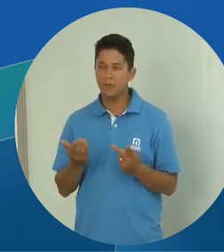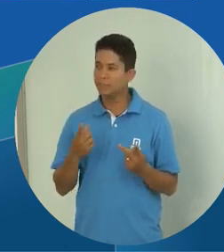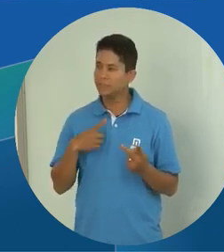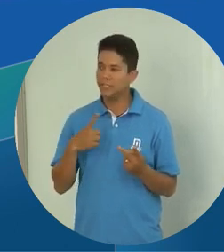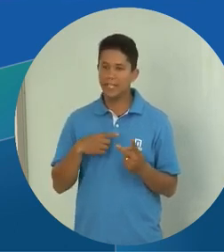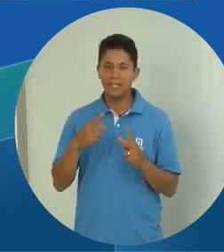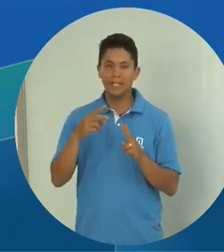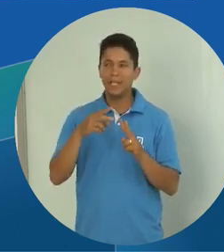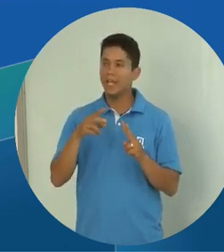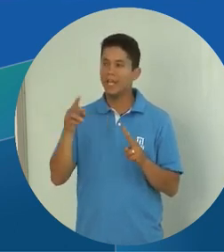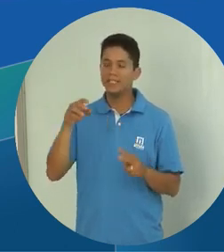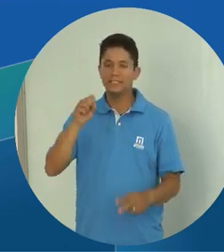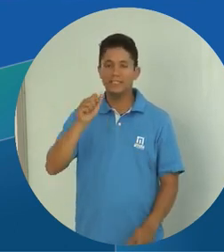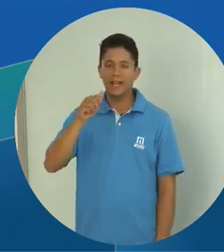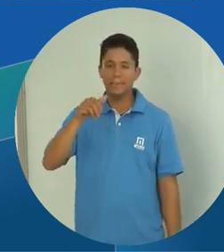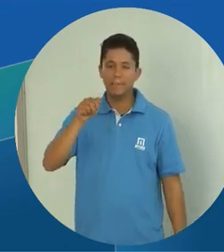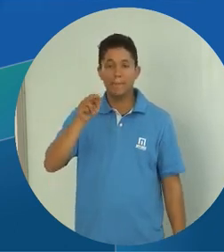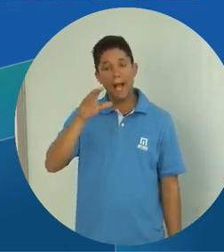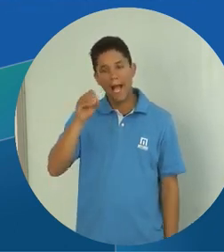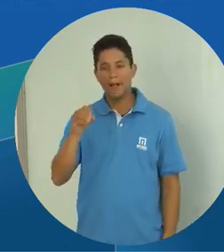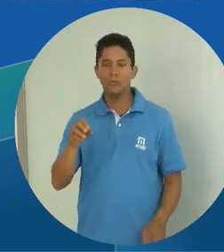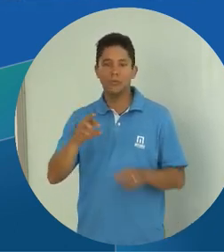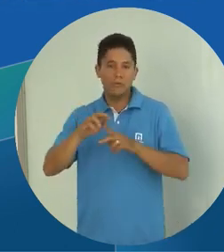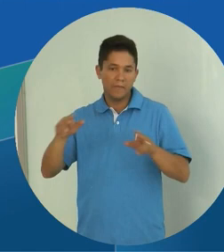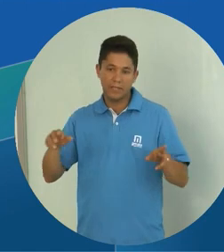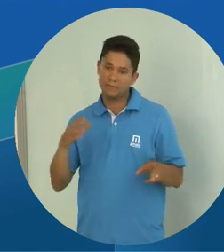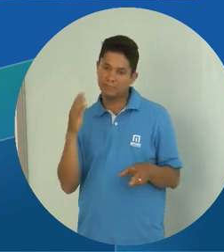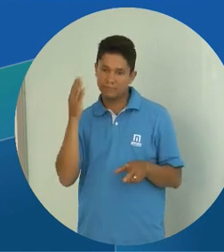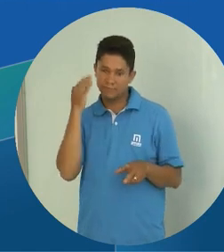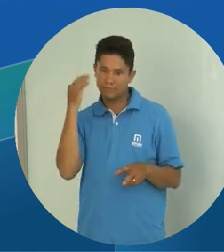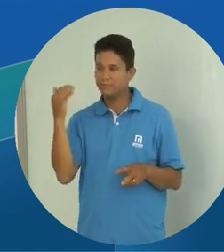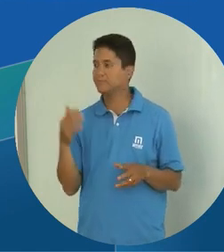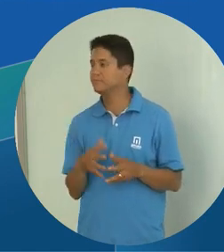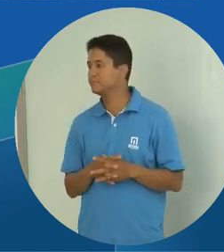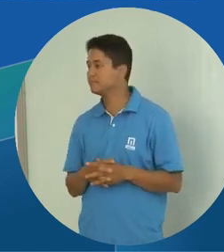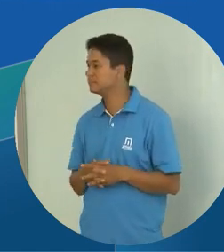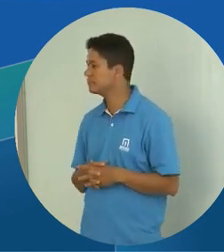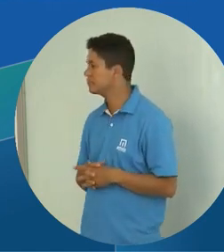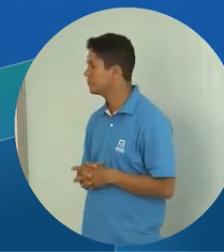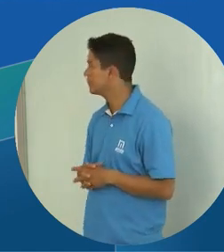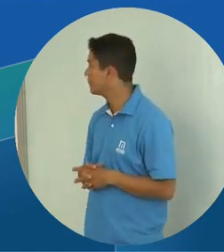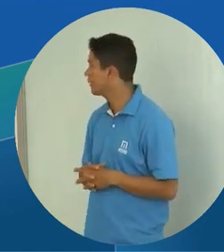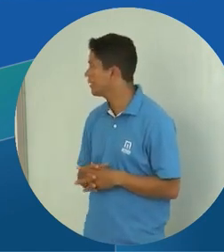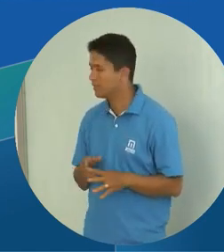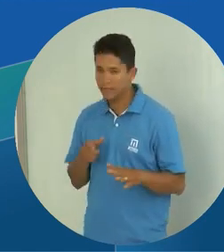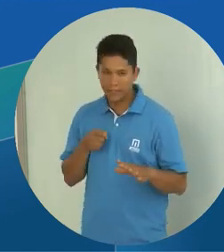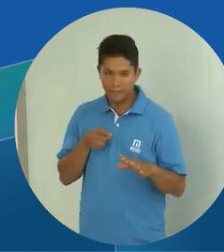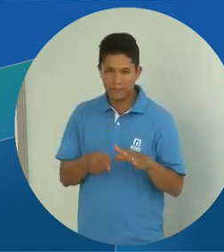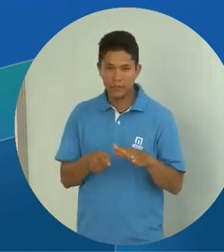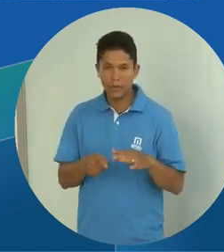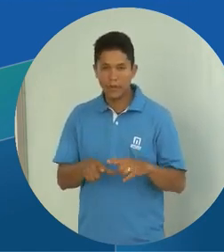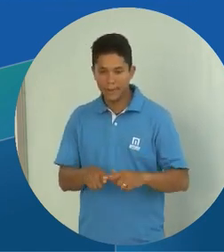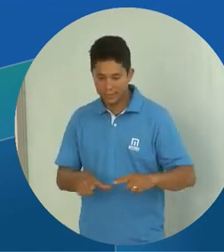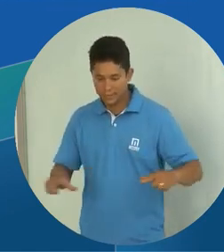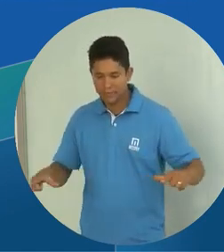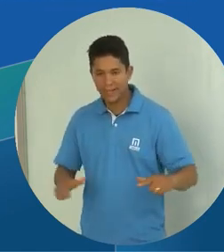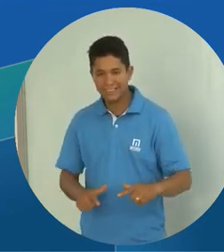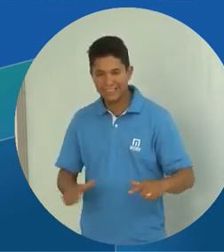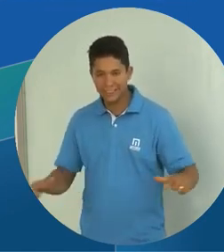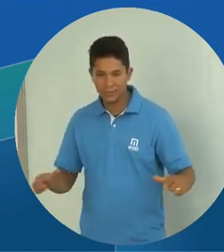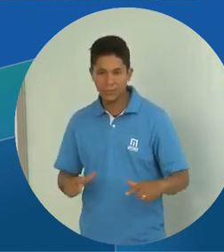fazemos injeção de impermeabilização, selamento de fluxo, injeção de preenchimento de vazios, reforço de solo, que foi falado